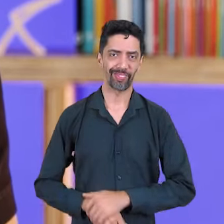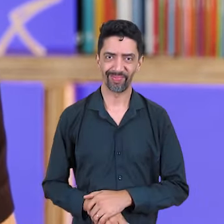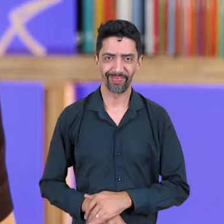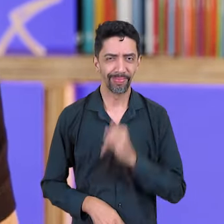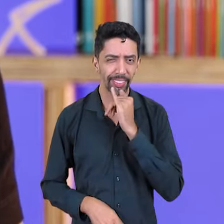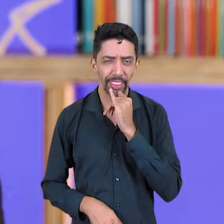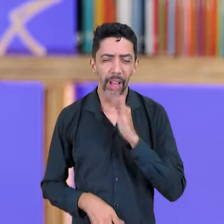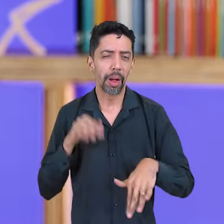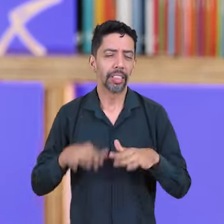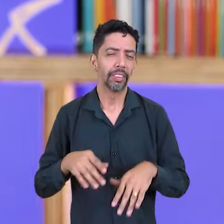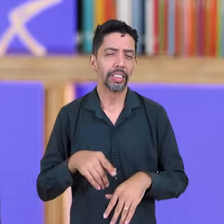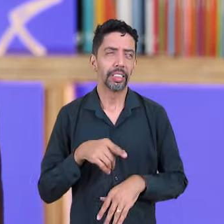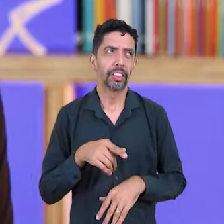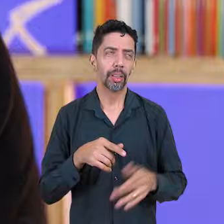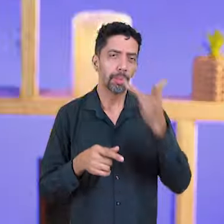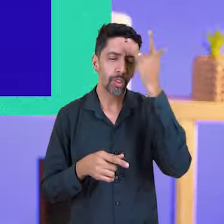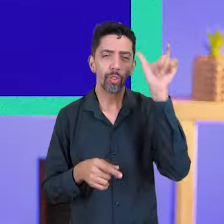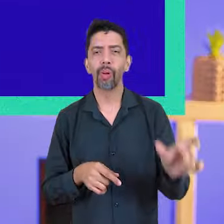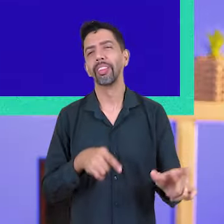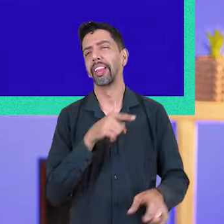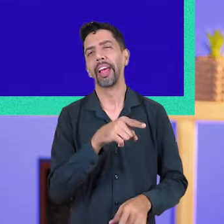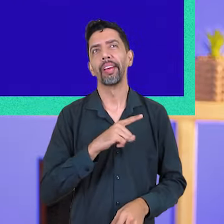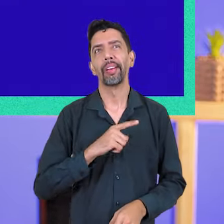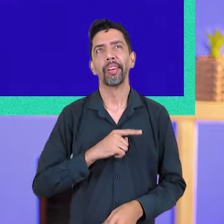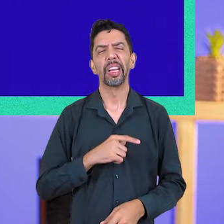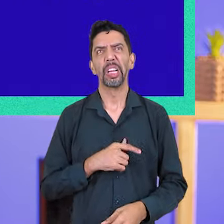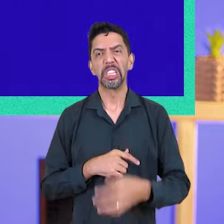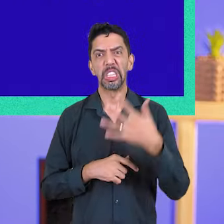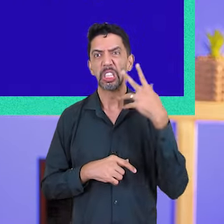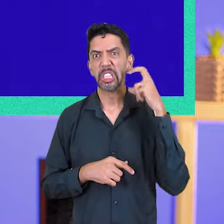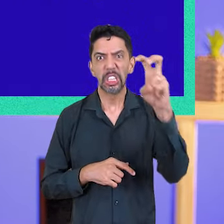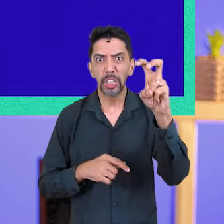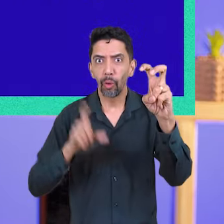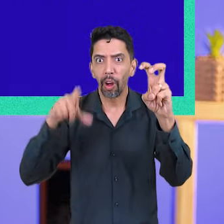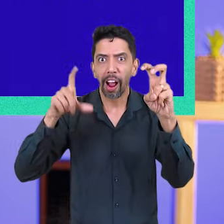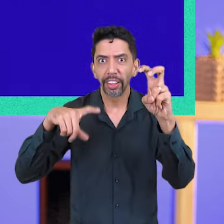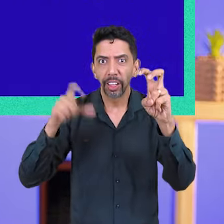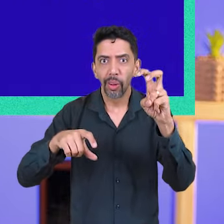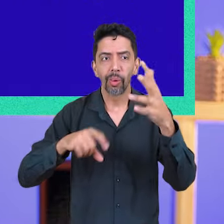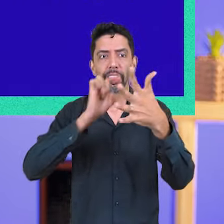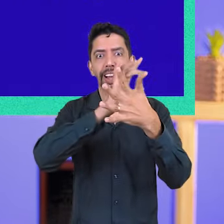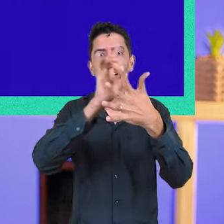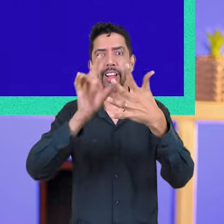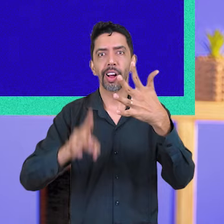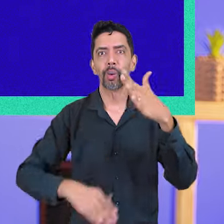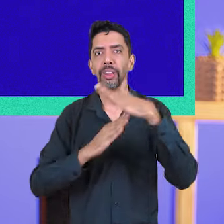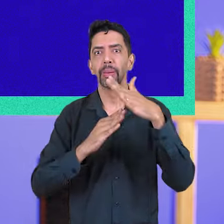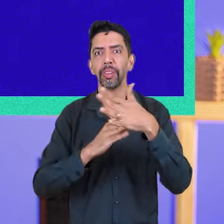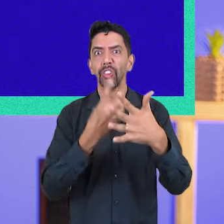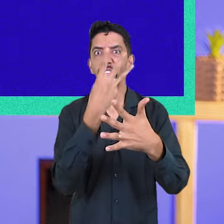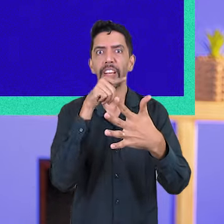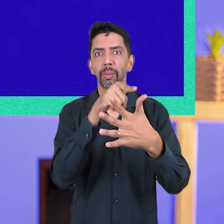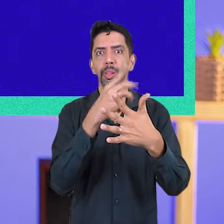1, 2, 3, 4, 5 cartões de créditos de 3 mil reais, ela ganha 5 mil reais e tem lá 5 cartões de